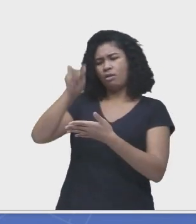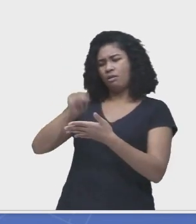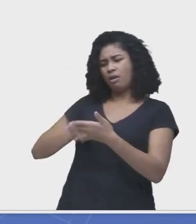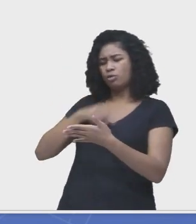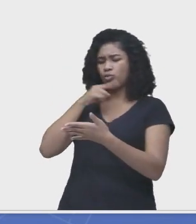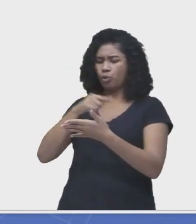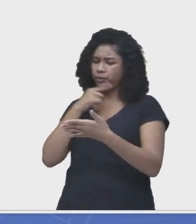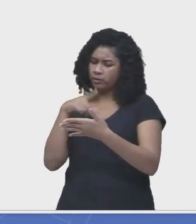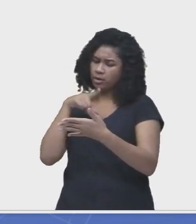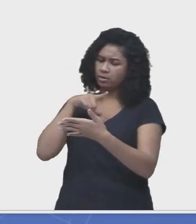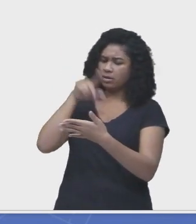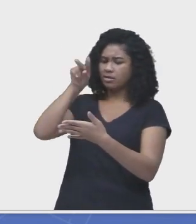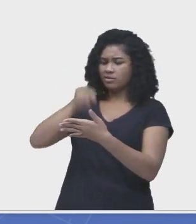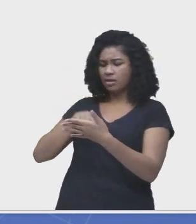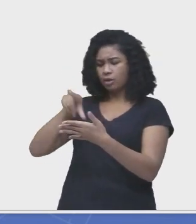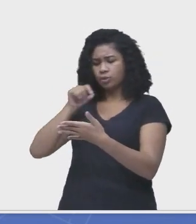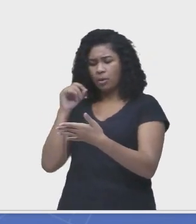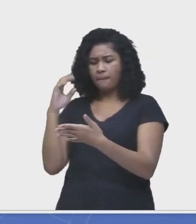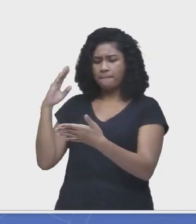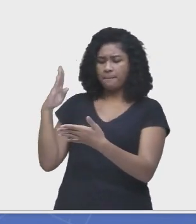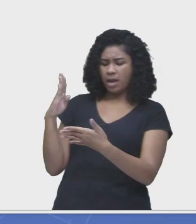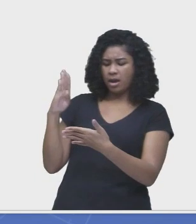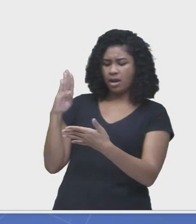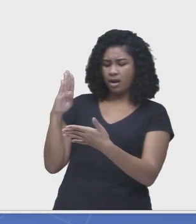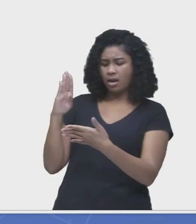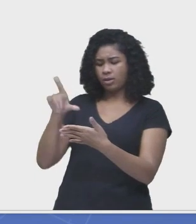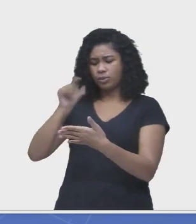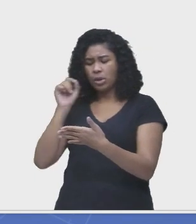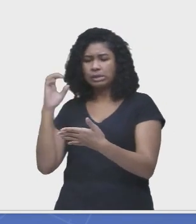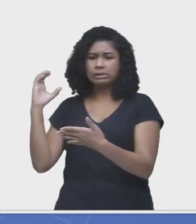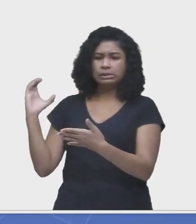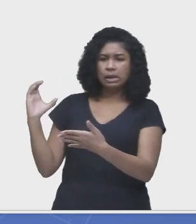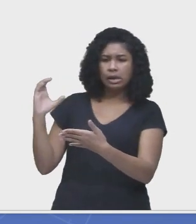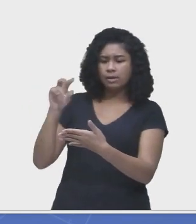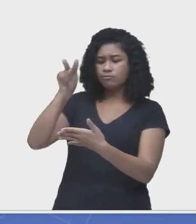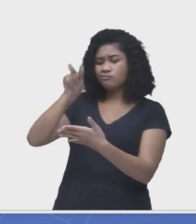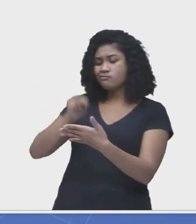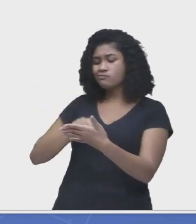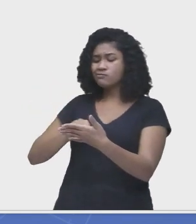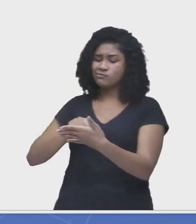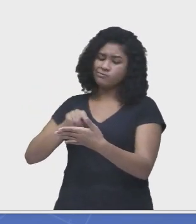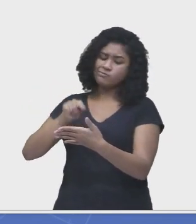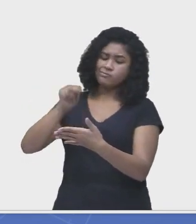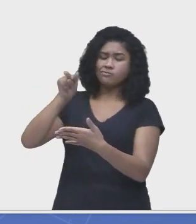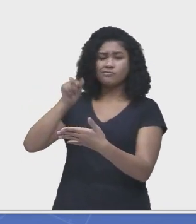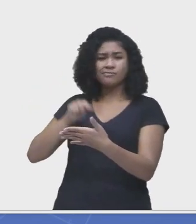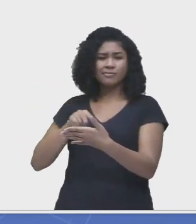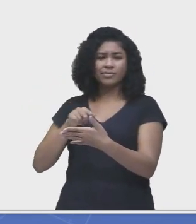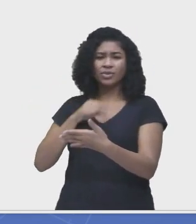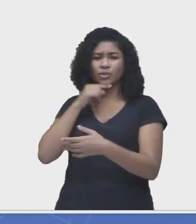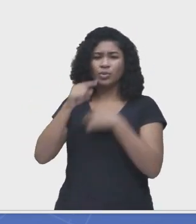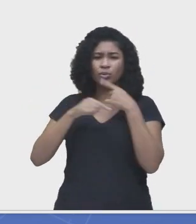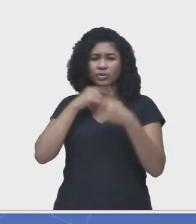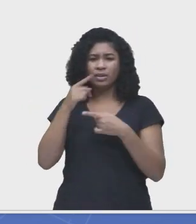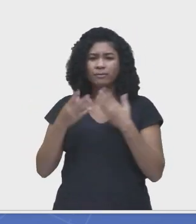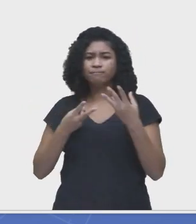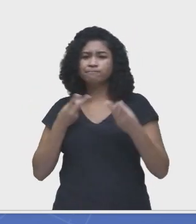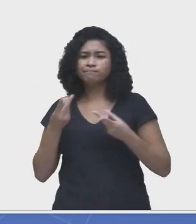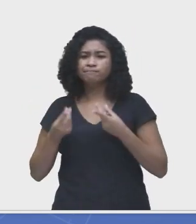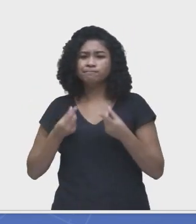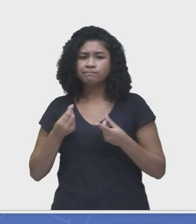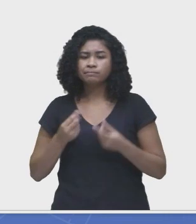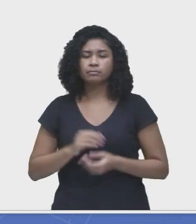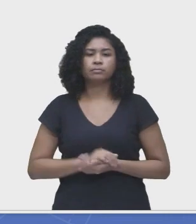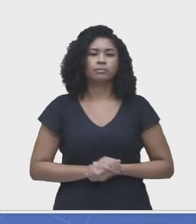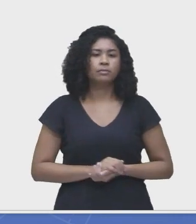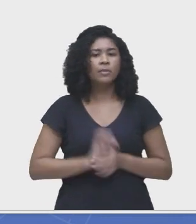B. Cadê? Eu li alguma dúvida aqui, sem ser aquela de eu me perdi. Mas